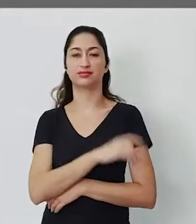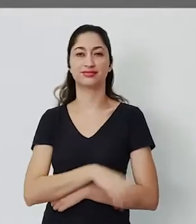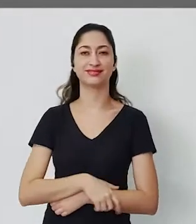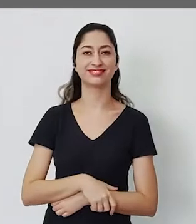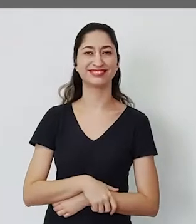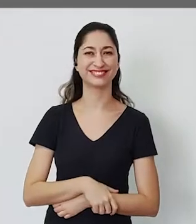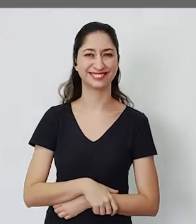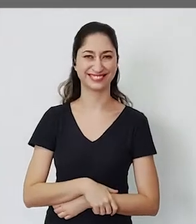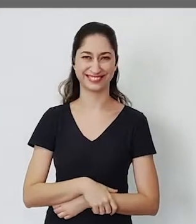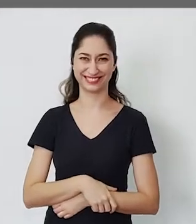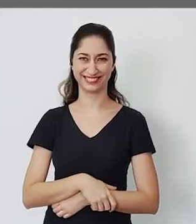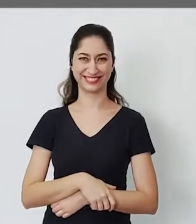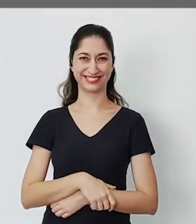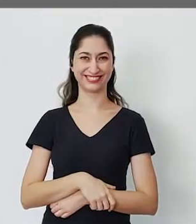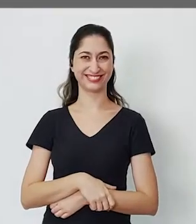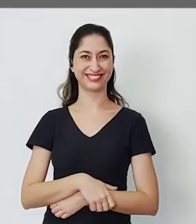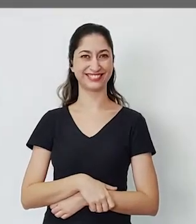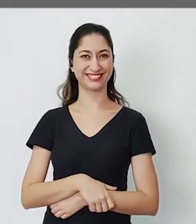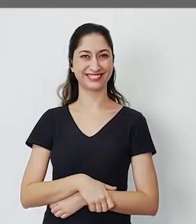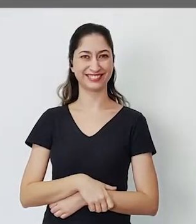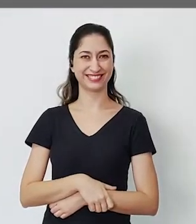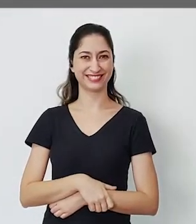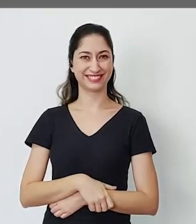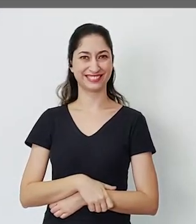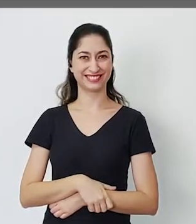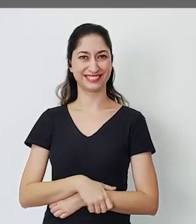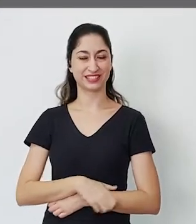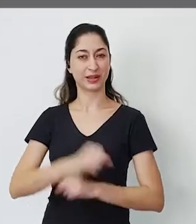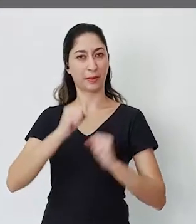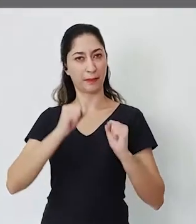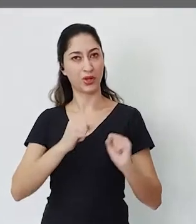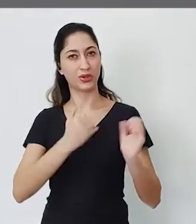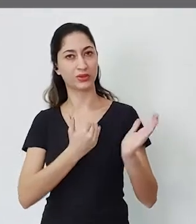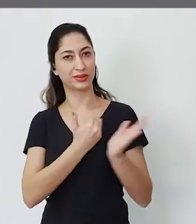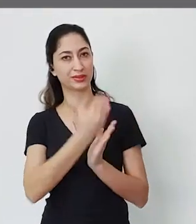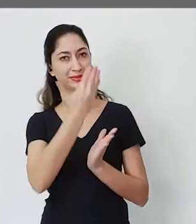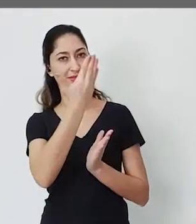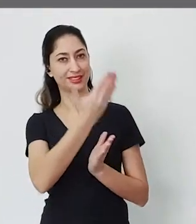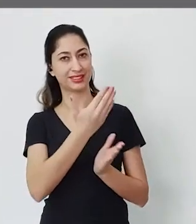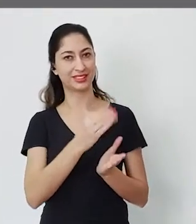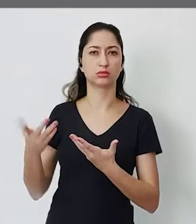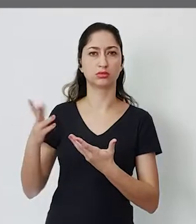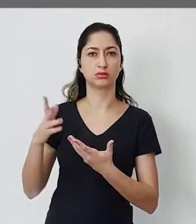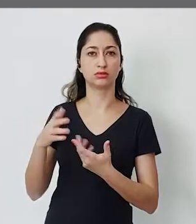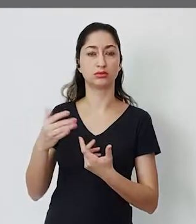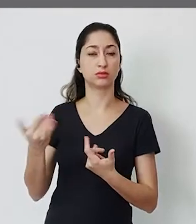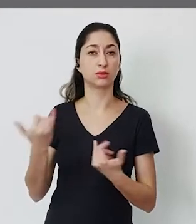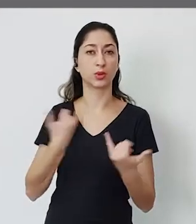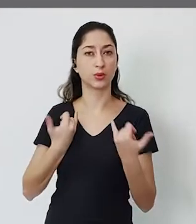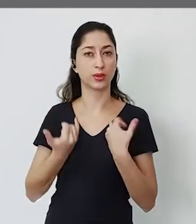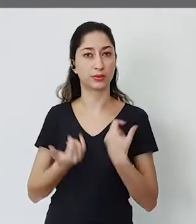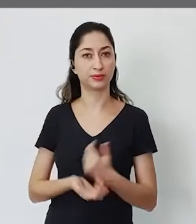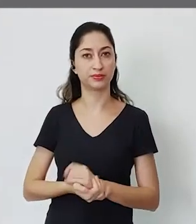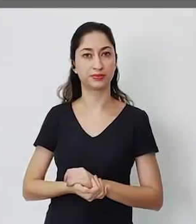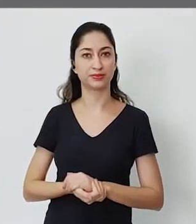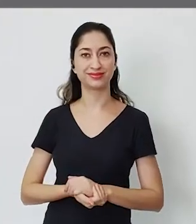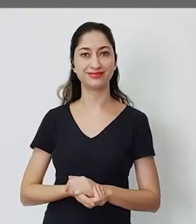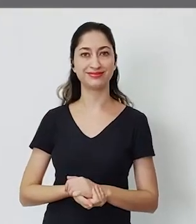BH. É militante e fundador do coletivo Terra Firme e faz parte do Observatório das Juventudes da UFMG, que é um projeto de